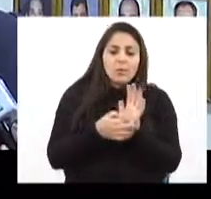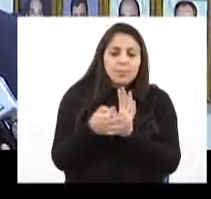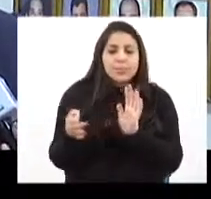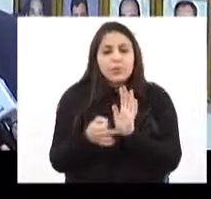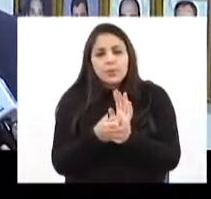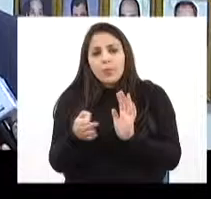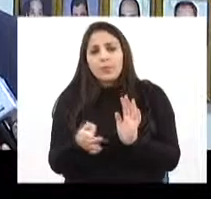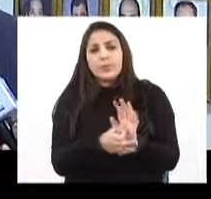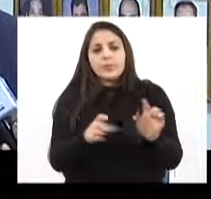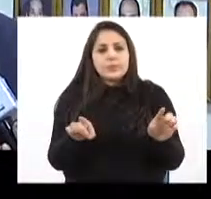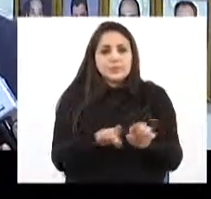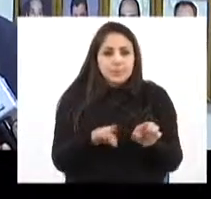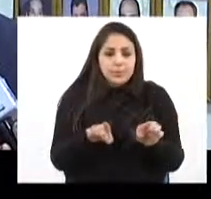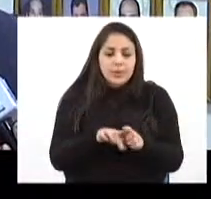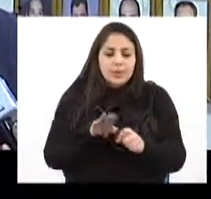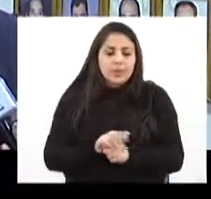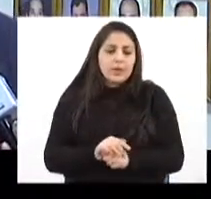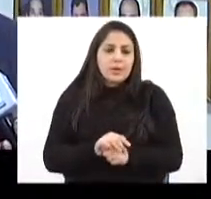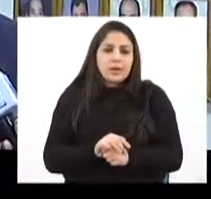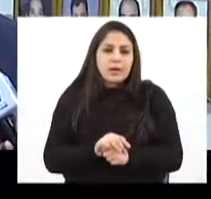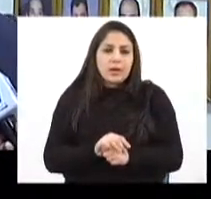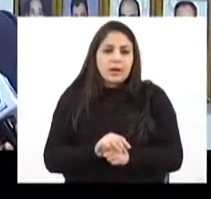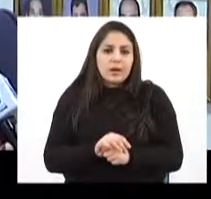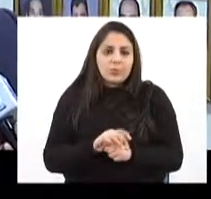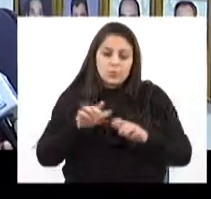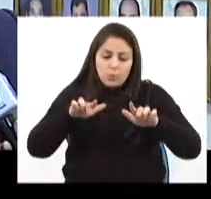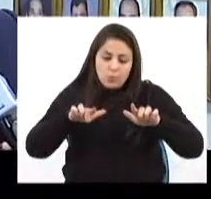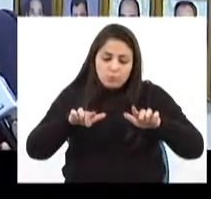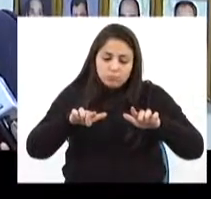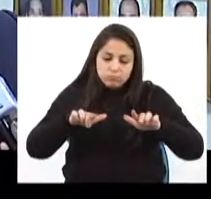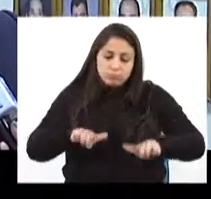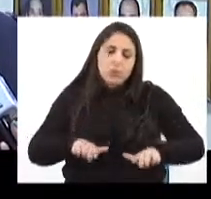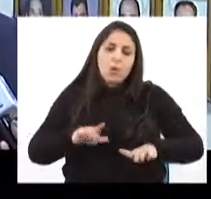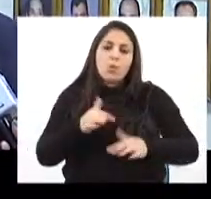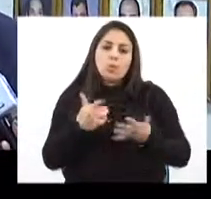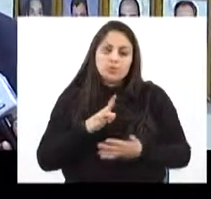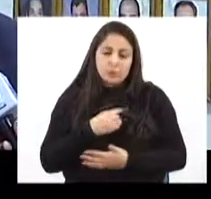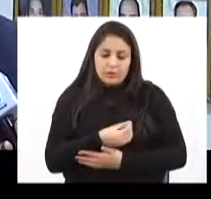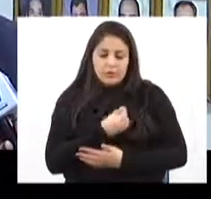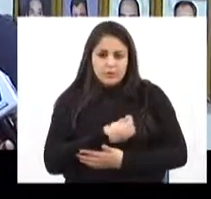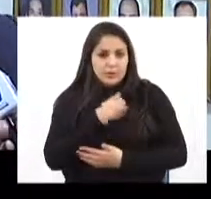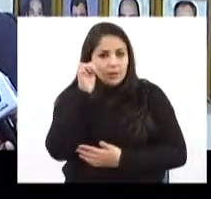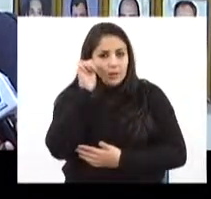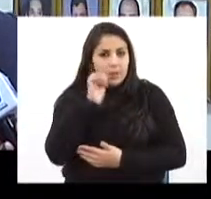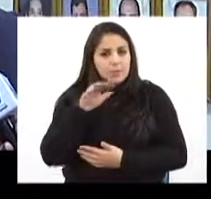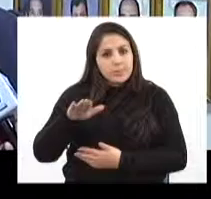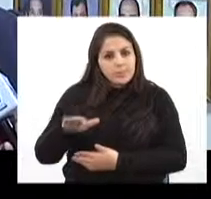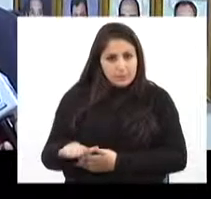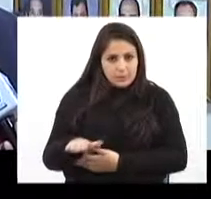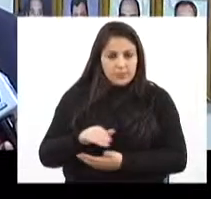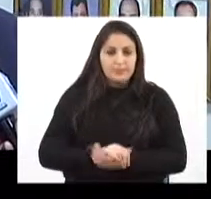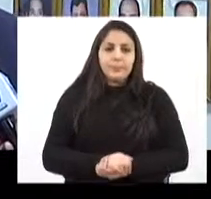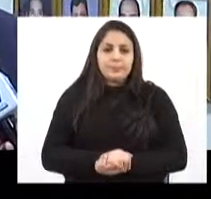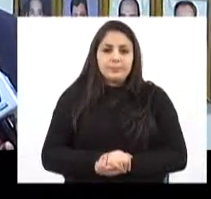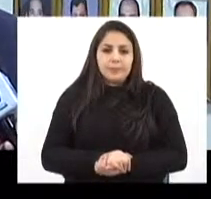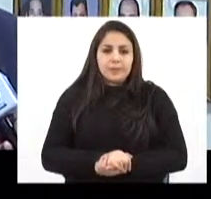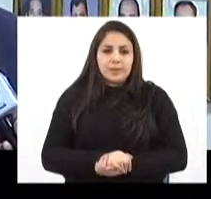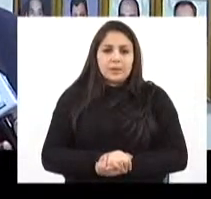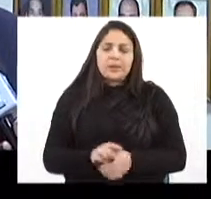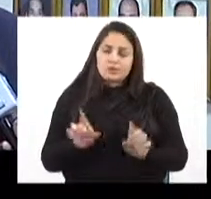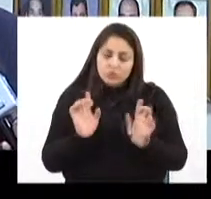orientação, monitoramento do que ocorre no local onde convivia essa menina, com certeza isso está sendo feito, e está sendo feito, tenho